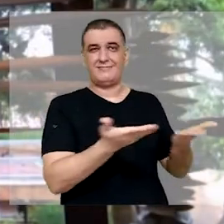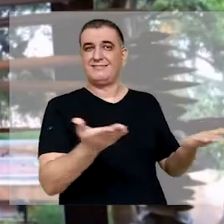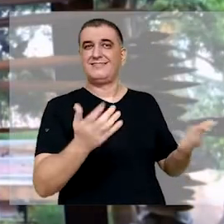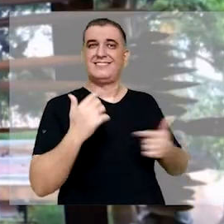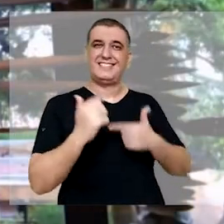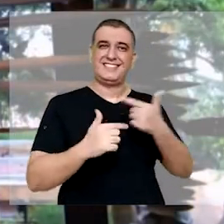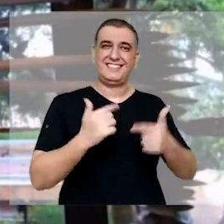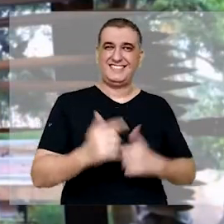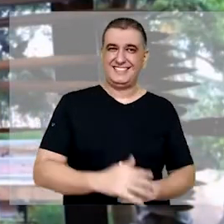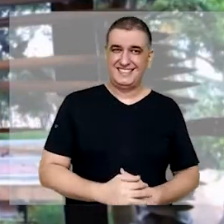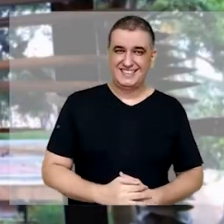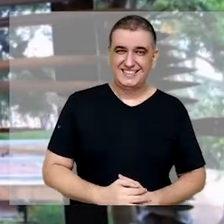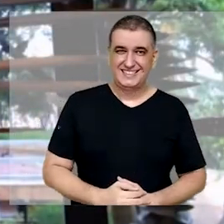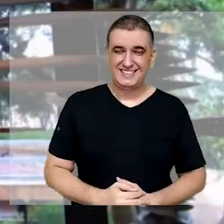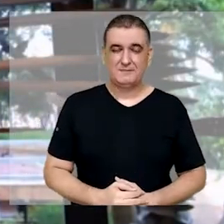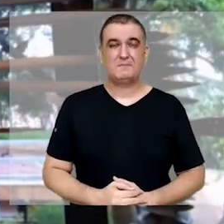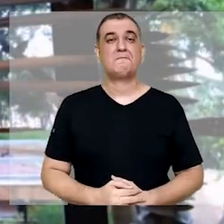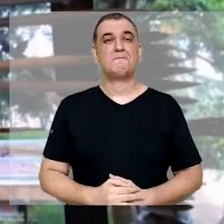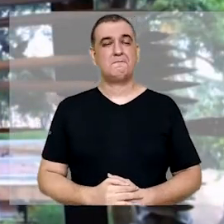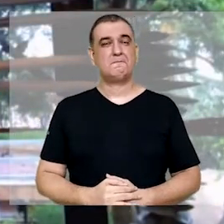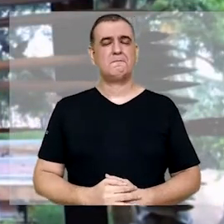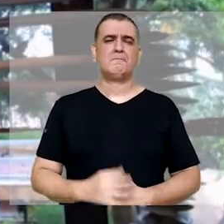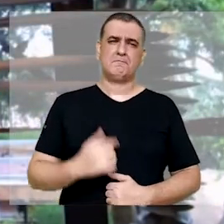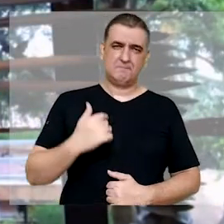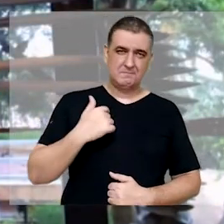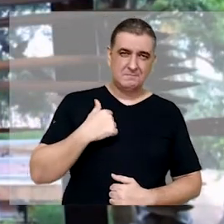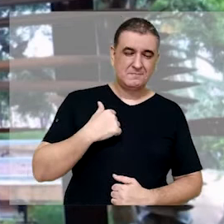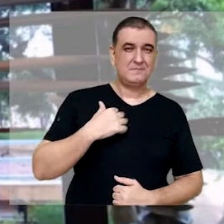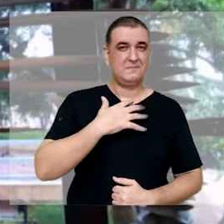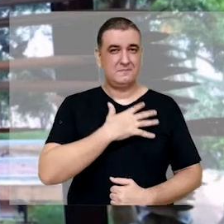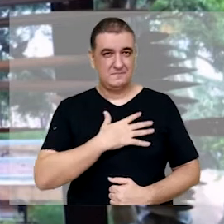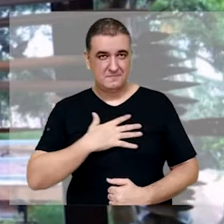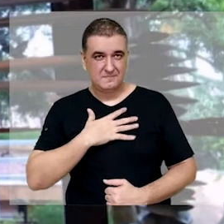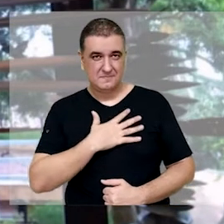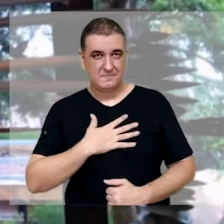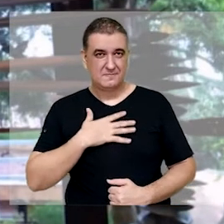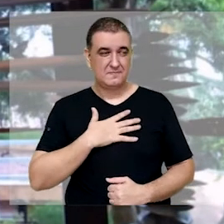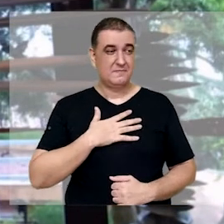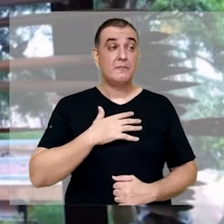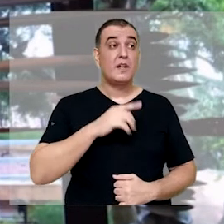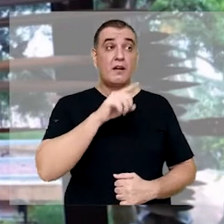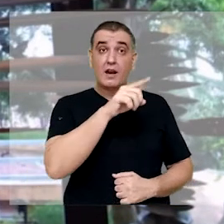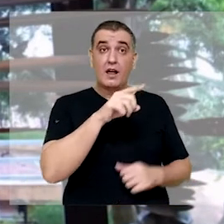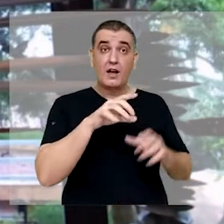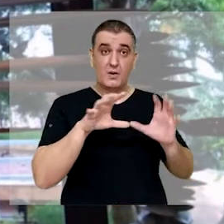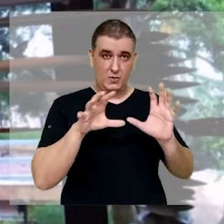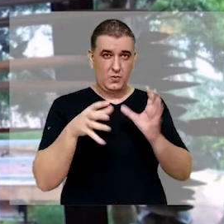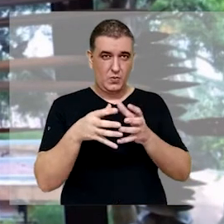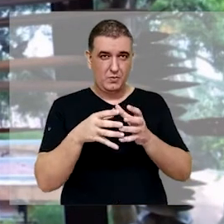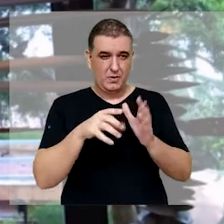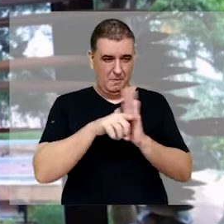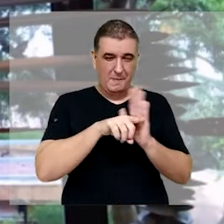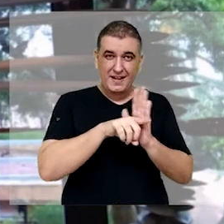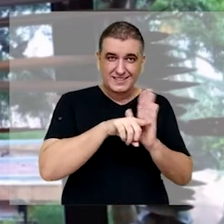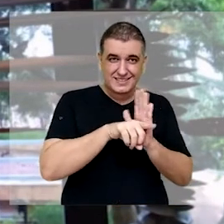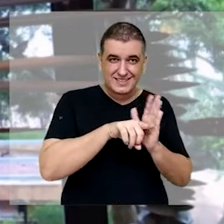muito, muitíssimo, tanto assim que um grupo de pesquisa que